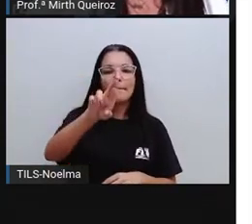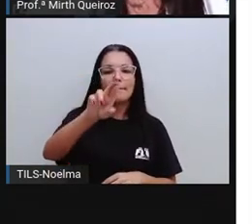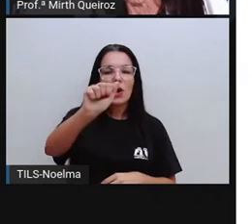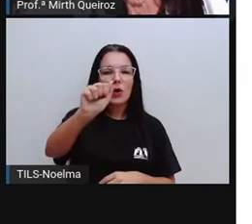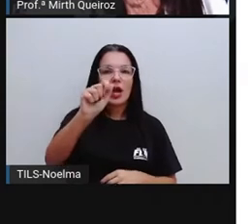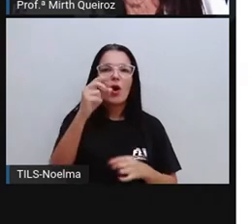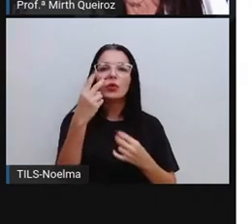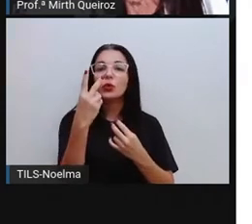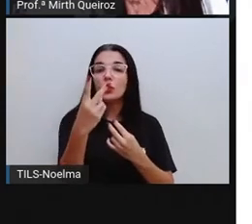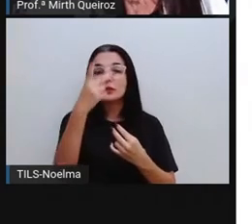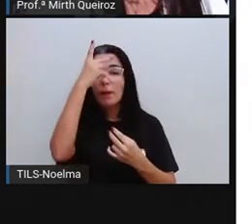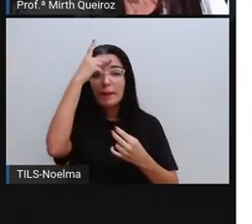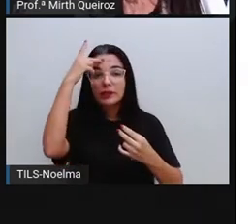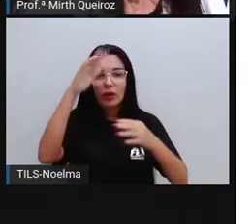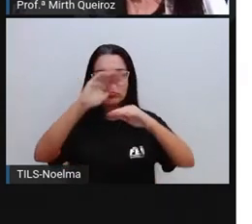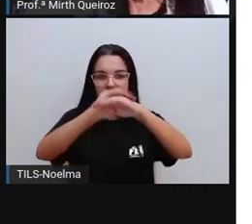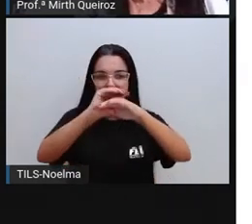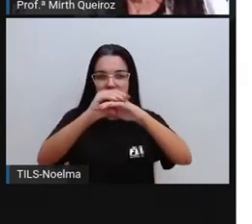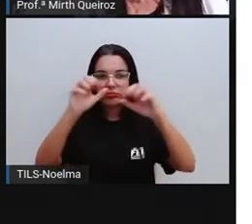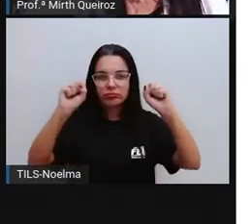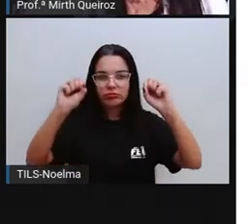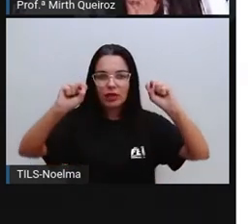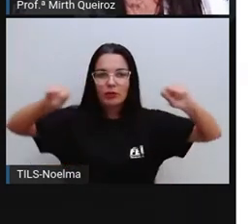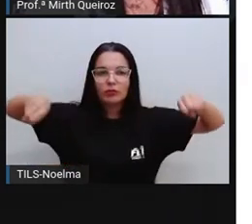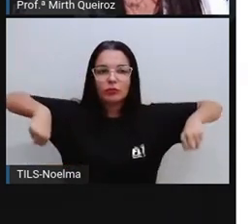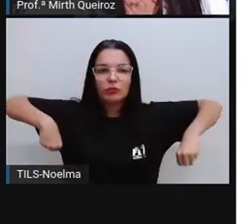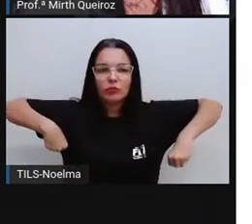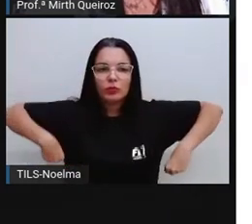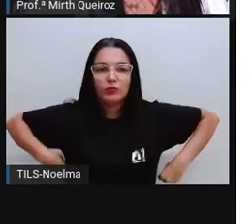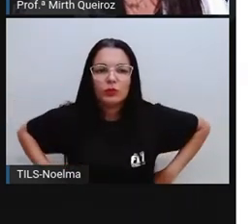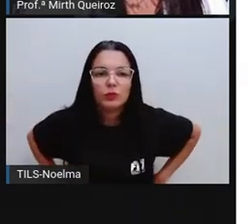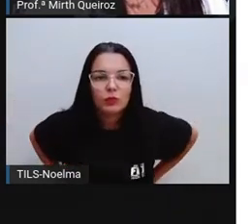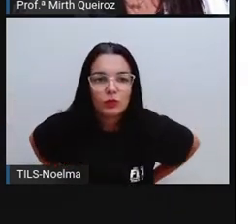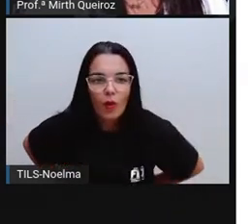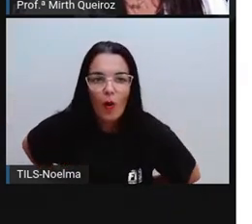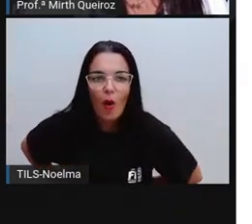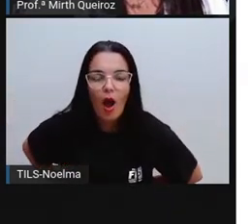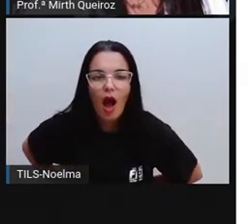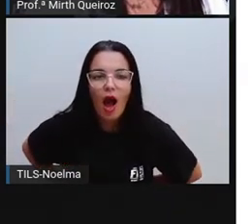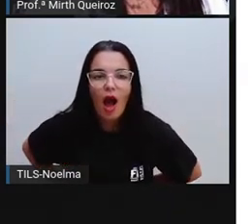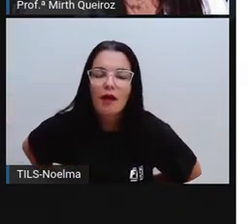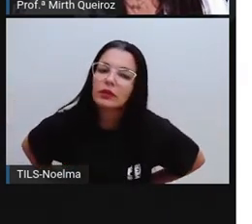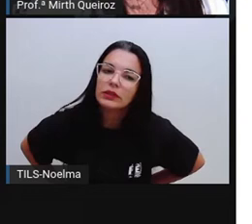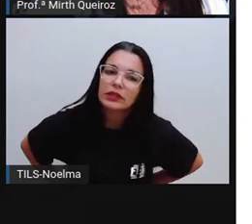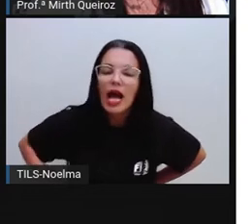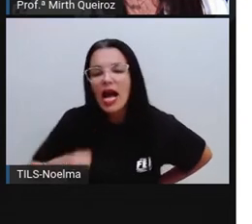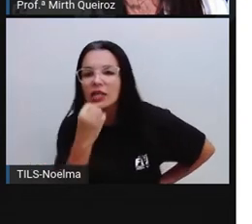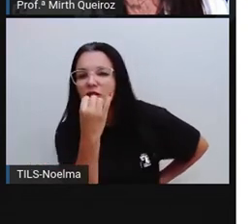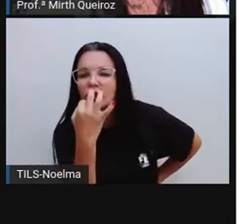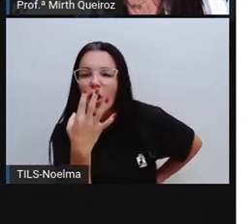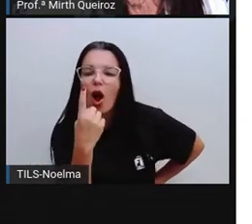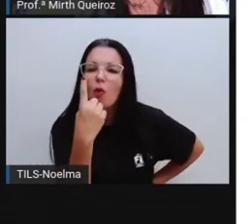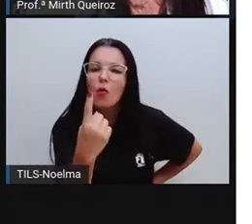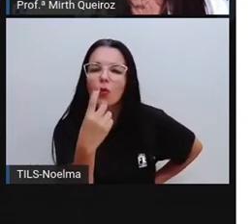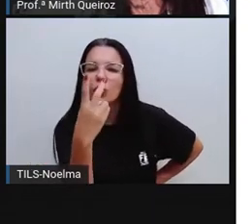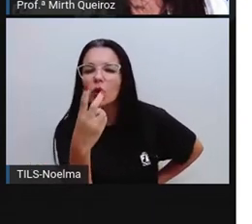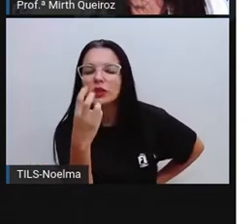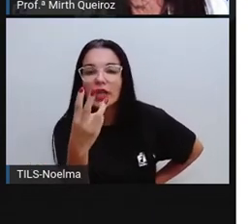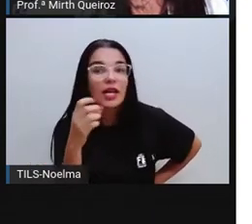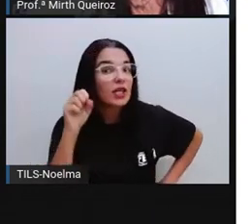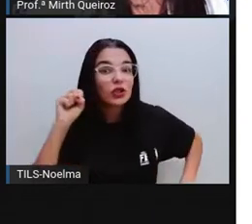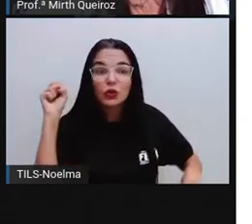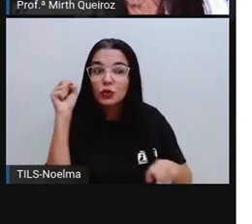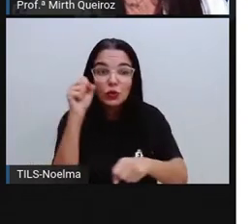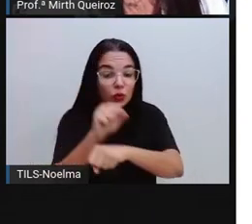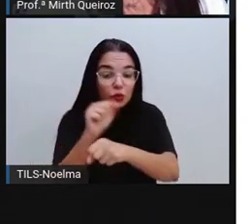mãos para trás e fica de frente uma à outra. Elas devem escolher uma quantidade de dedos e mostrar ao mesmo